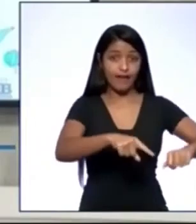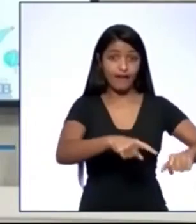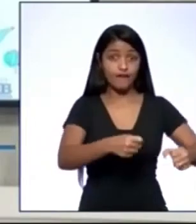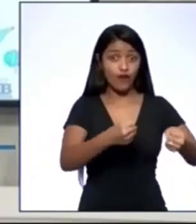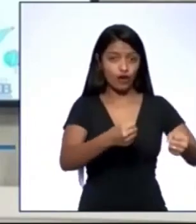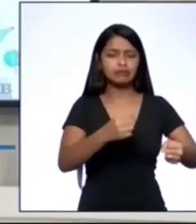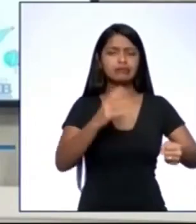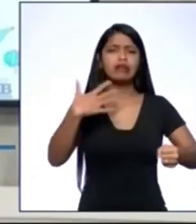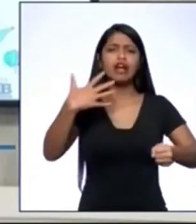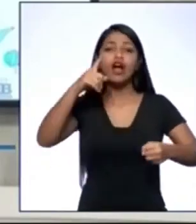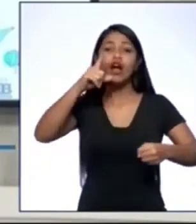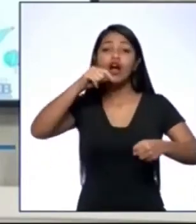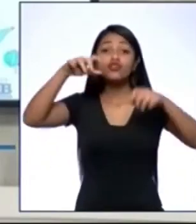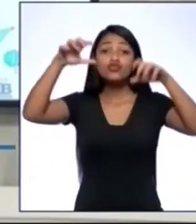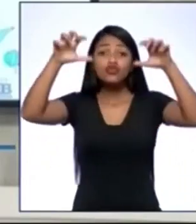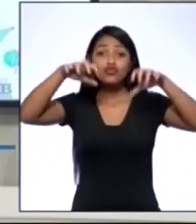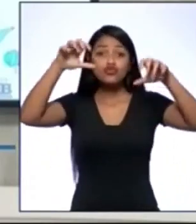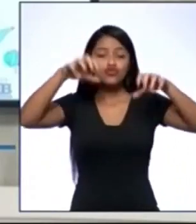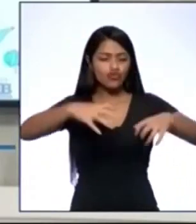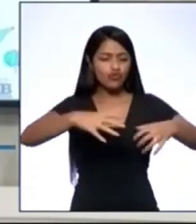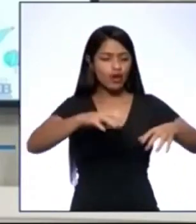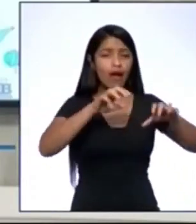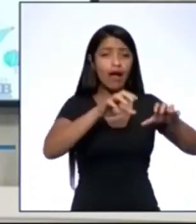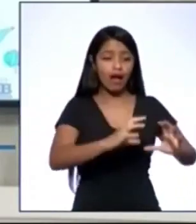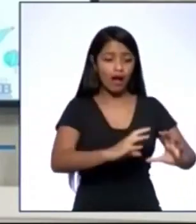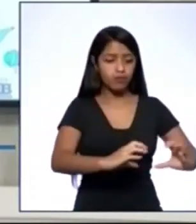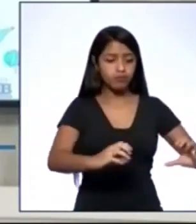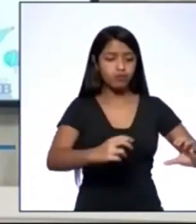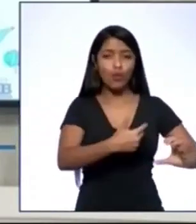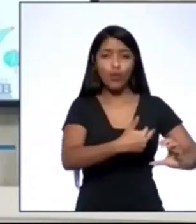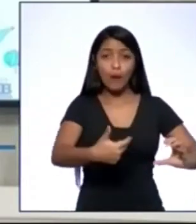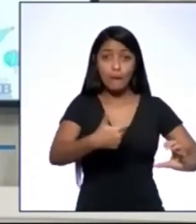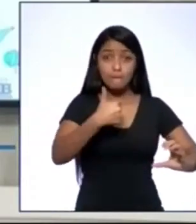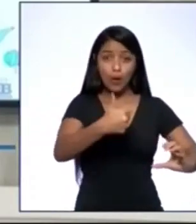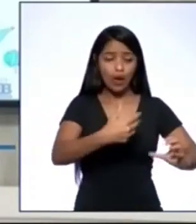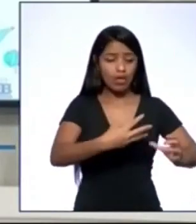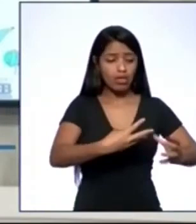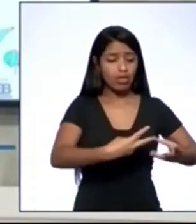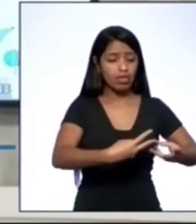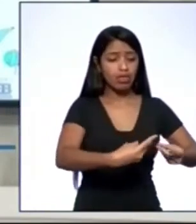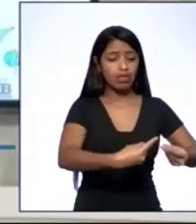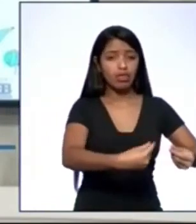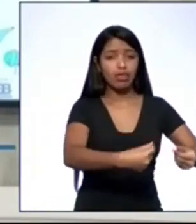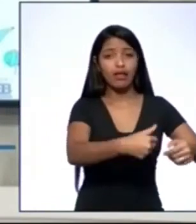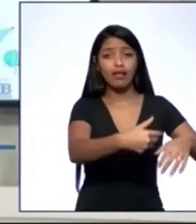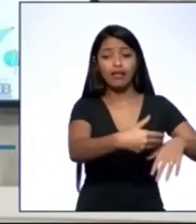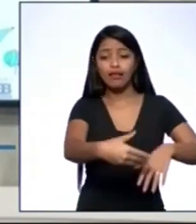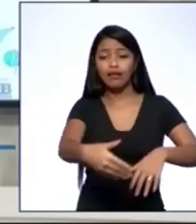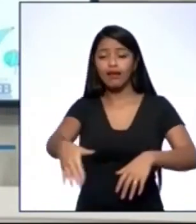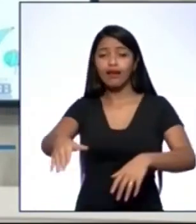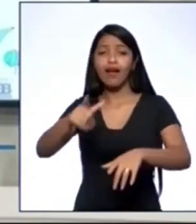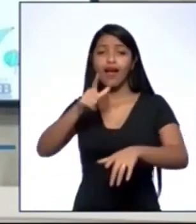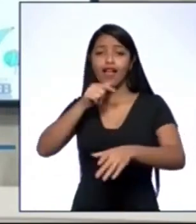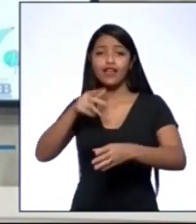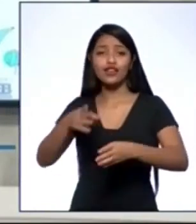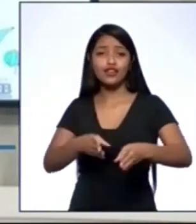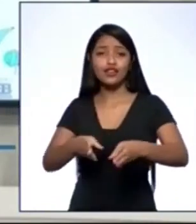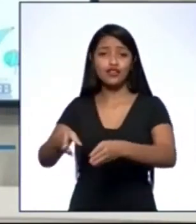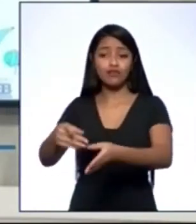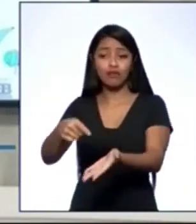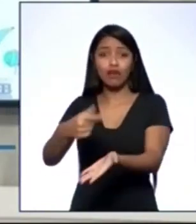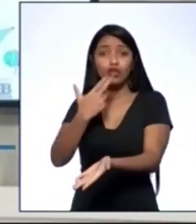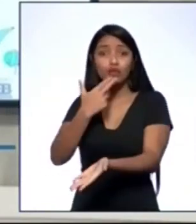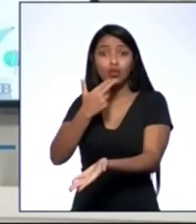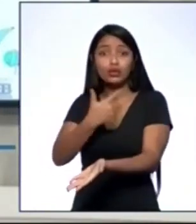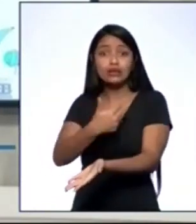ali embaixo. Aquele adubo da plantação pode provocar o processo de eutrofização. Amiguinho, você na sua cidade,